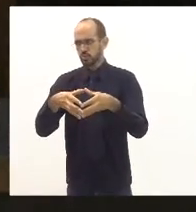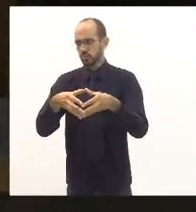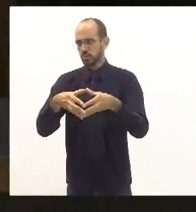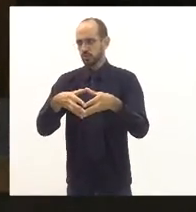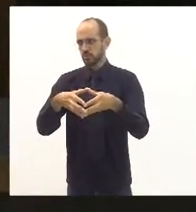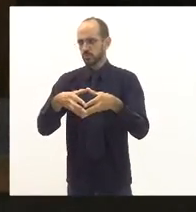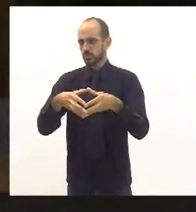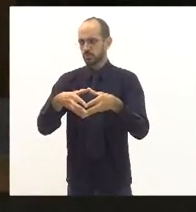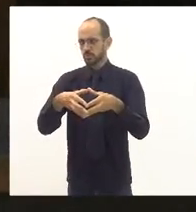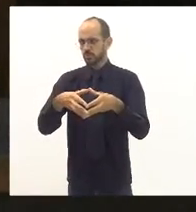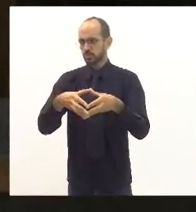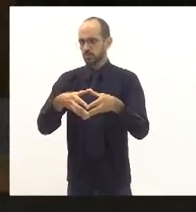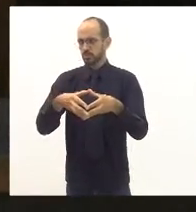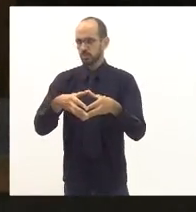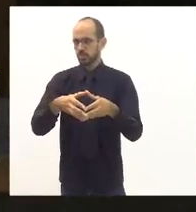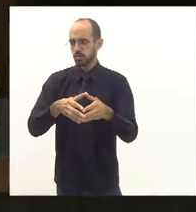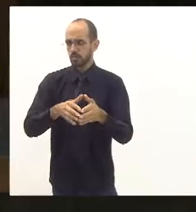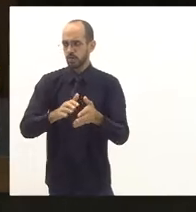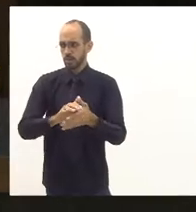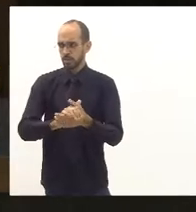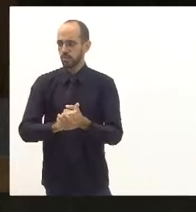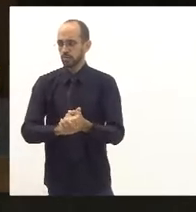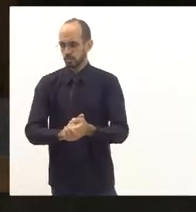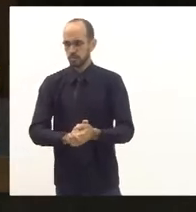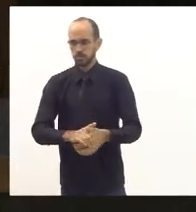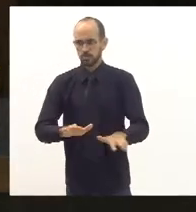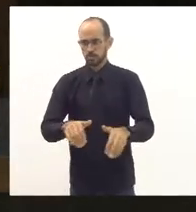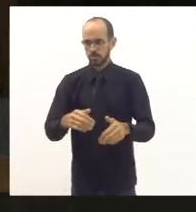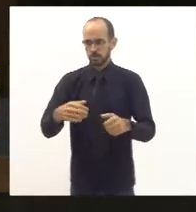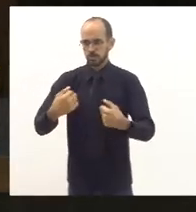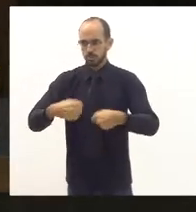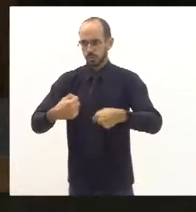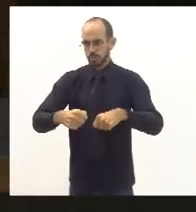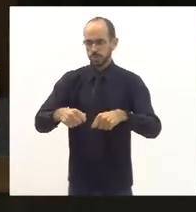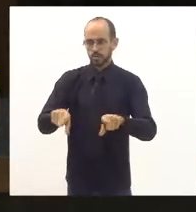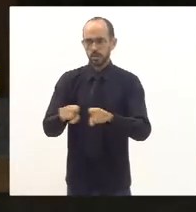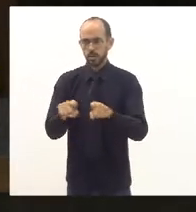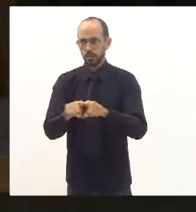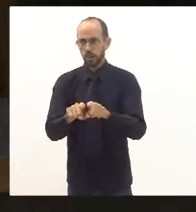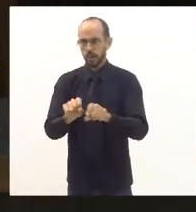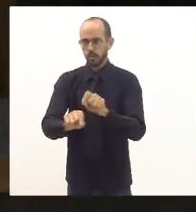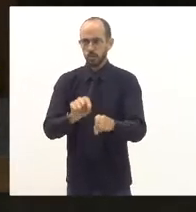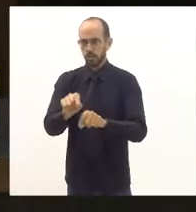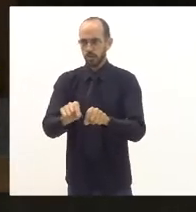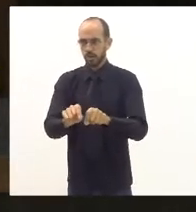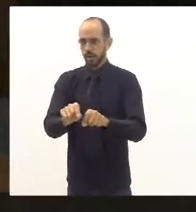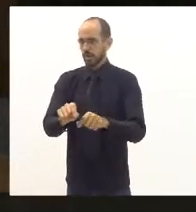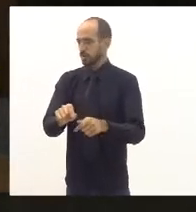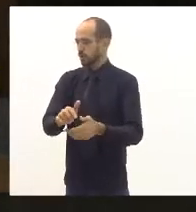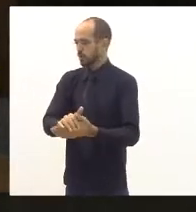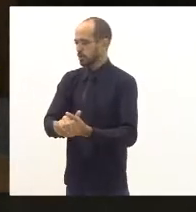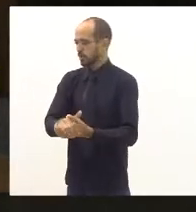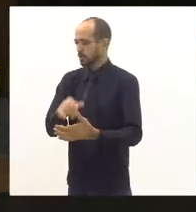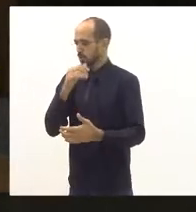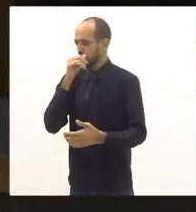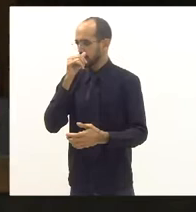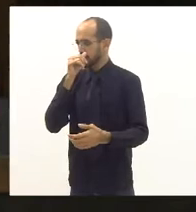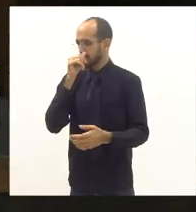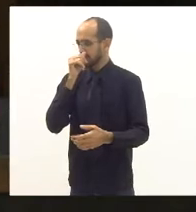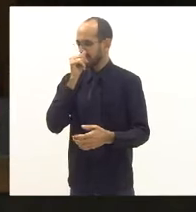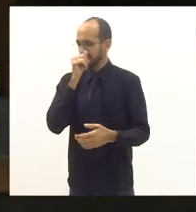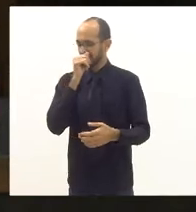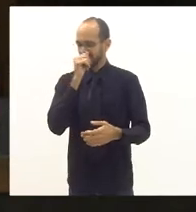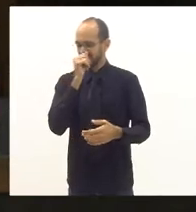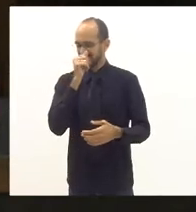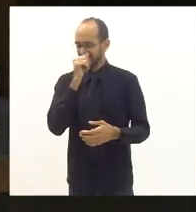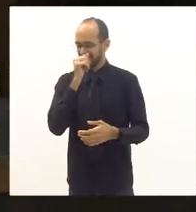pautas. Então, a gente precisa ainda, o secretário que está aqui, viu, secretário Júlio, fortalecer